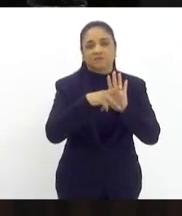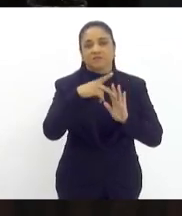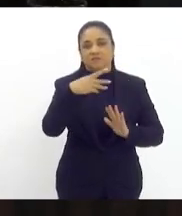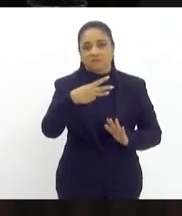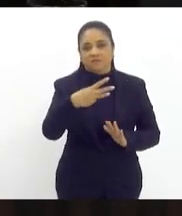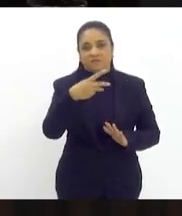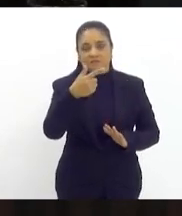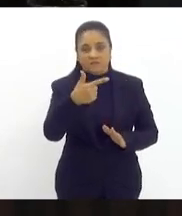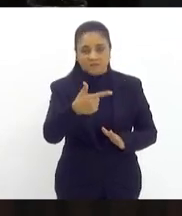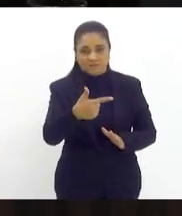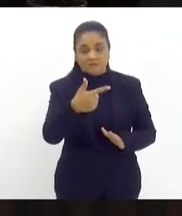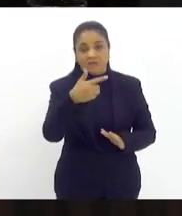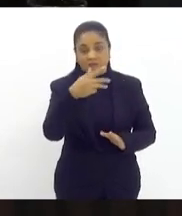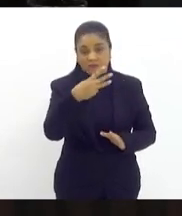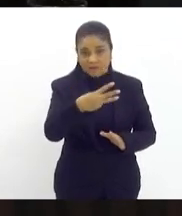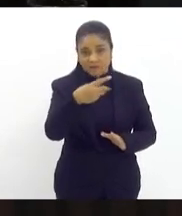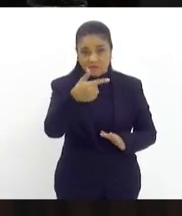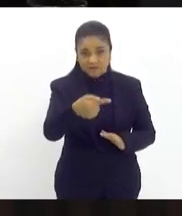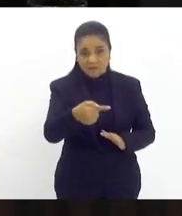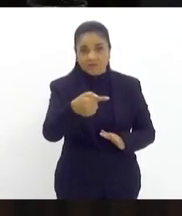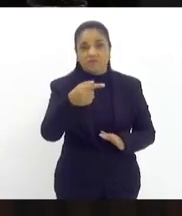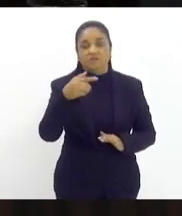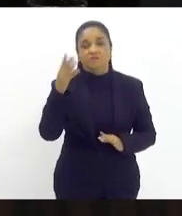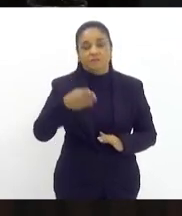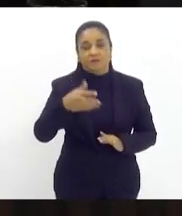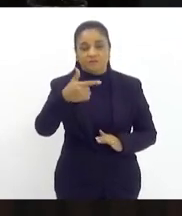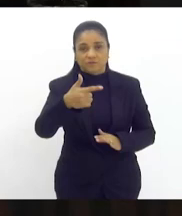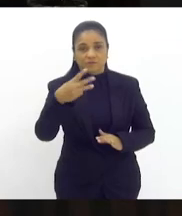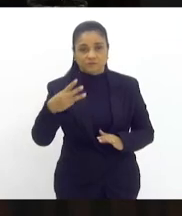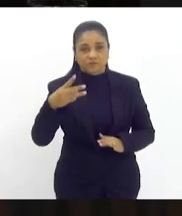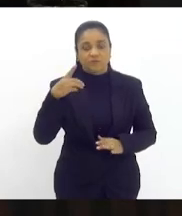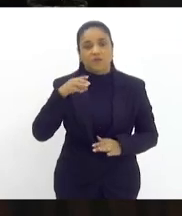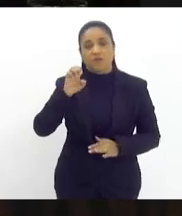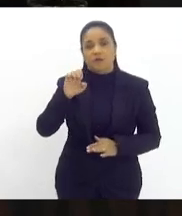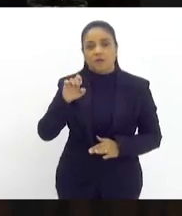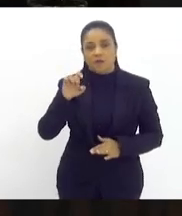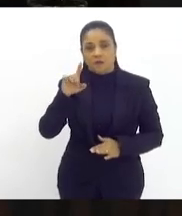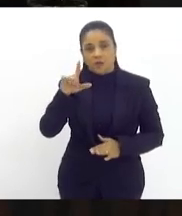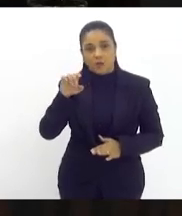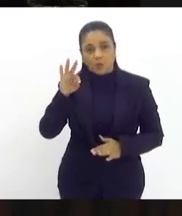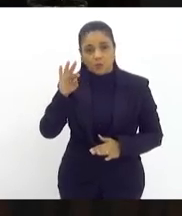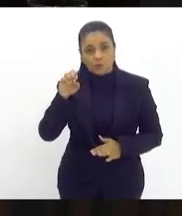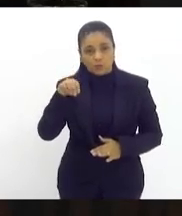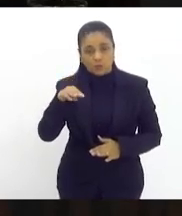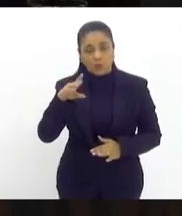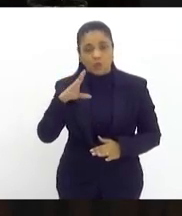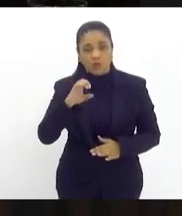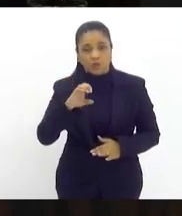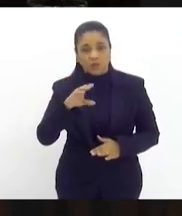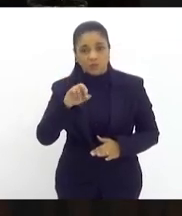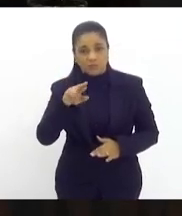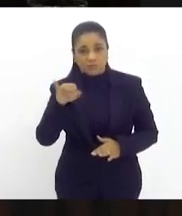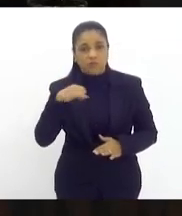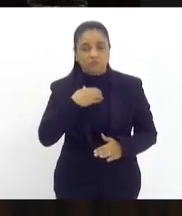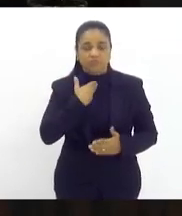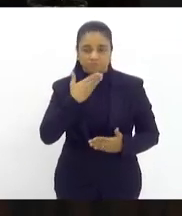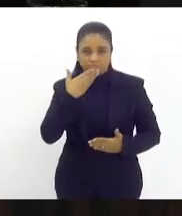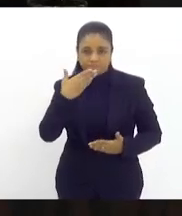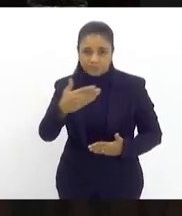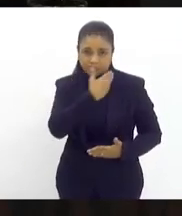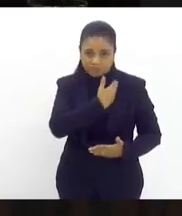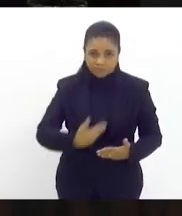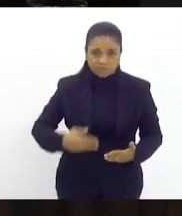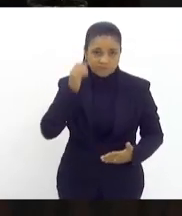de autoria do deputado Elton Cristo que solicita ao senetista senhor governador do Estado do Rio de Janeiro senhor Cláudio